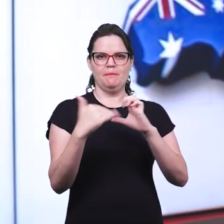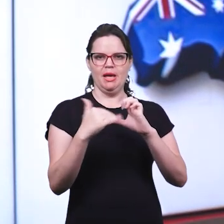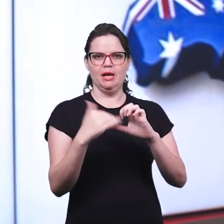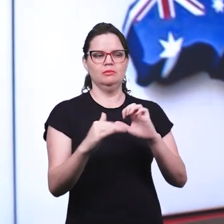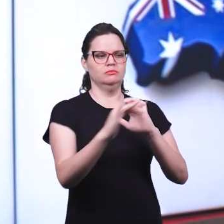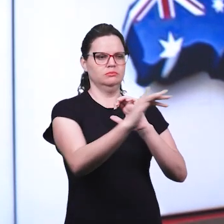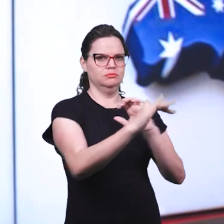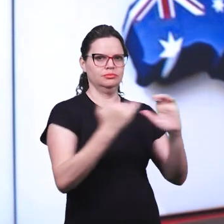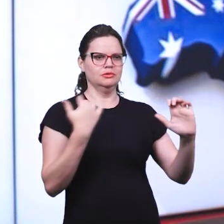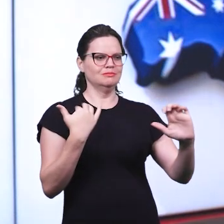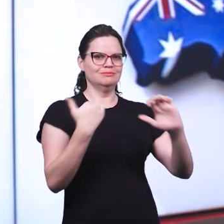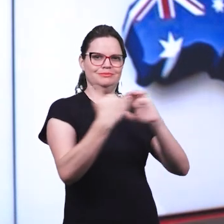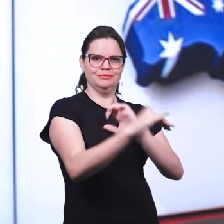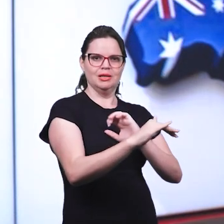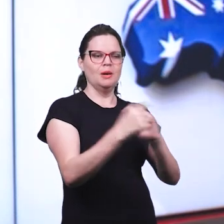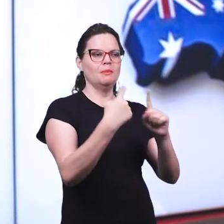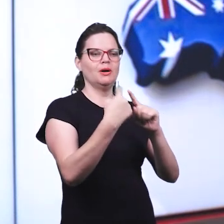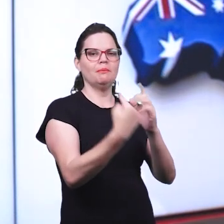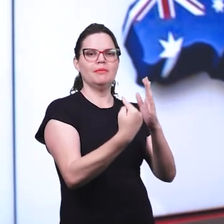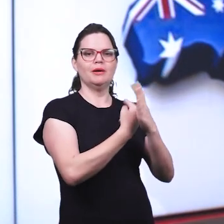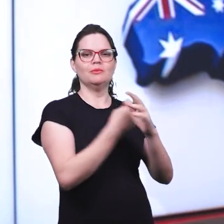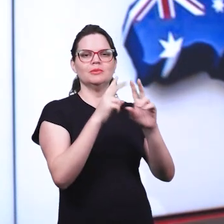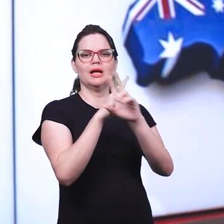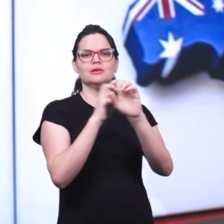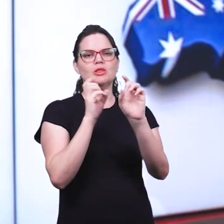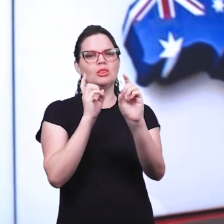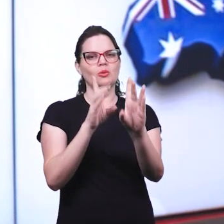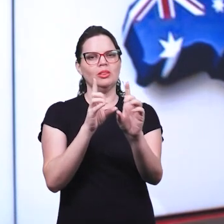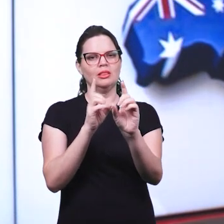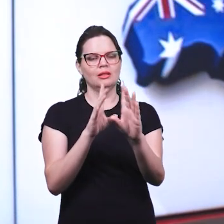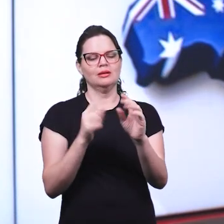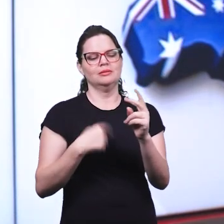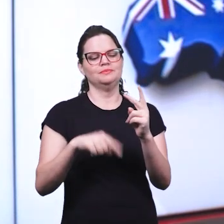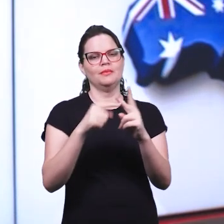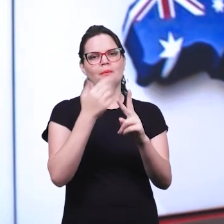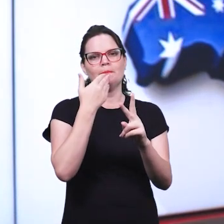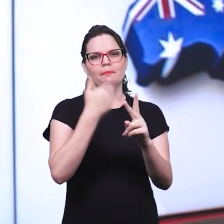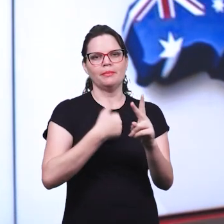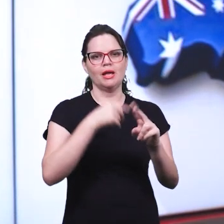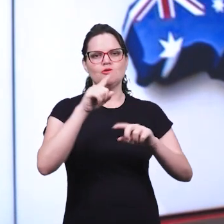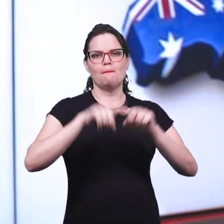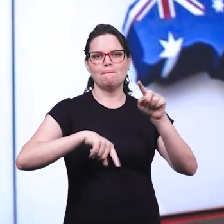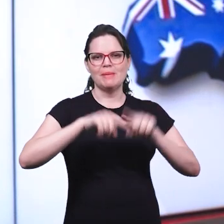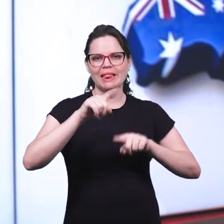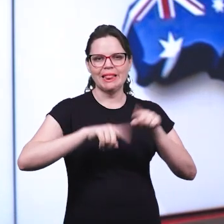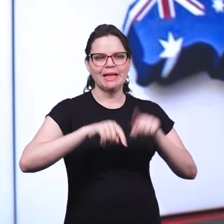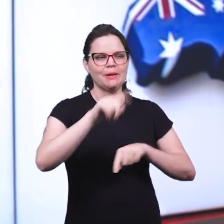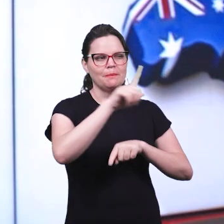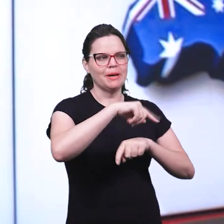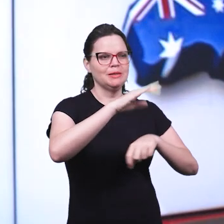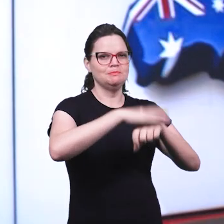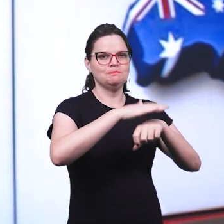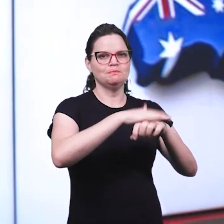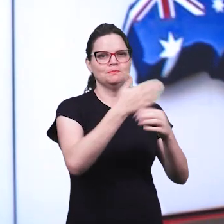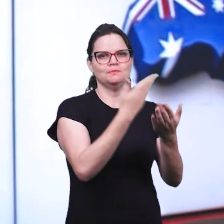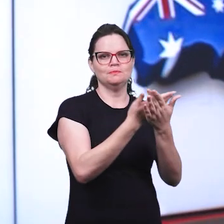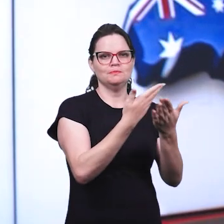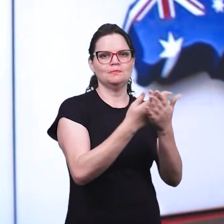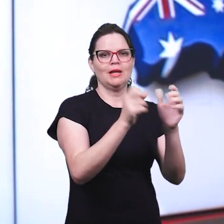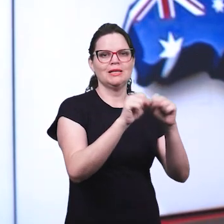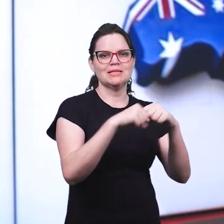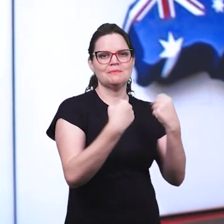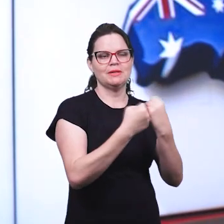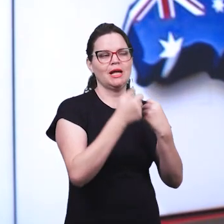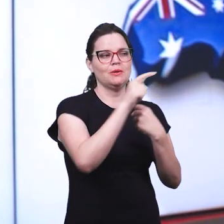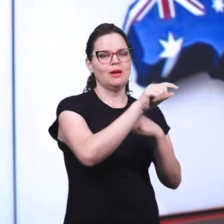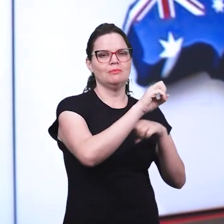nos consultam a respeito de doutrinas, eles nos pedem material para que possam realizar